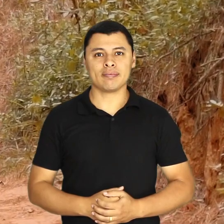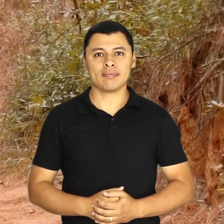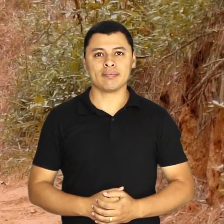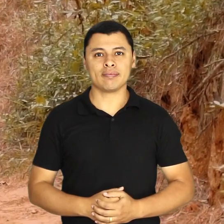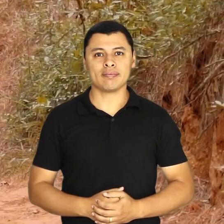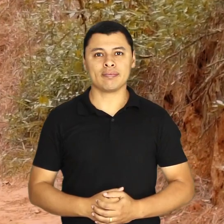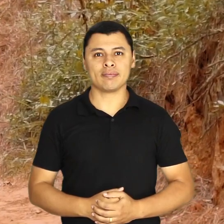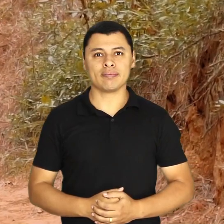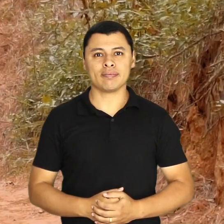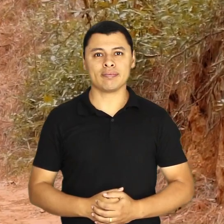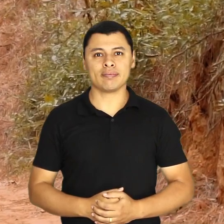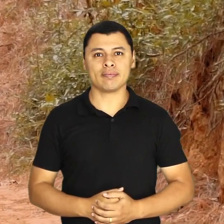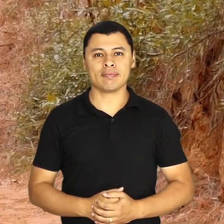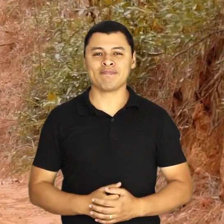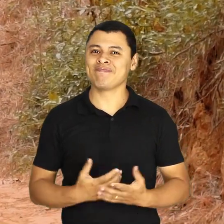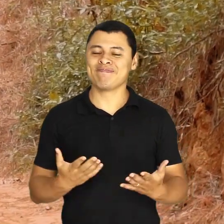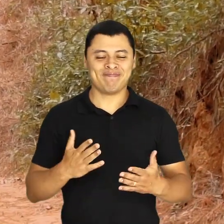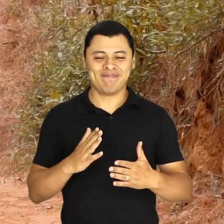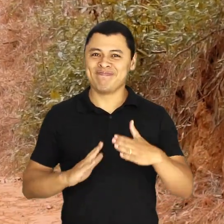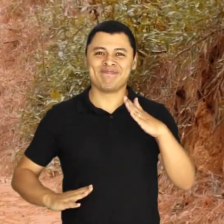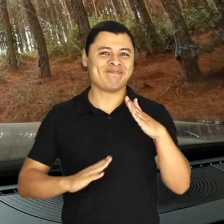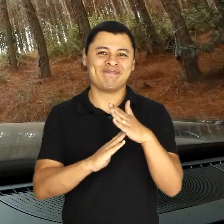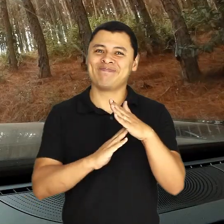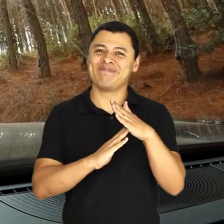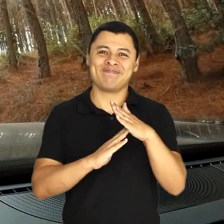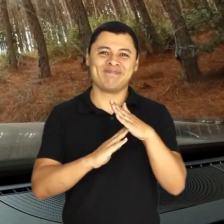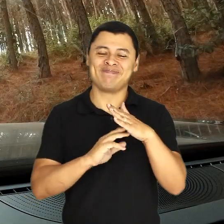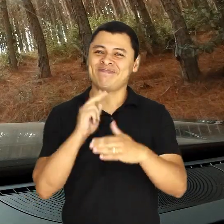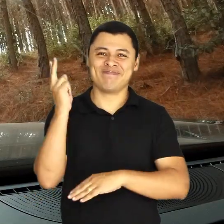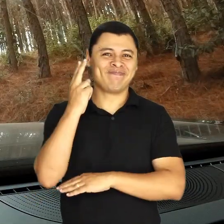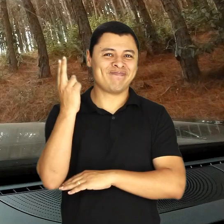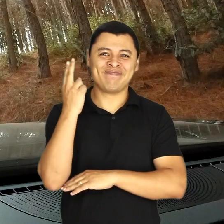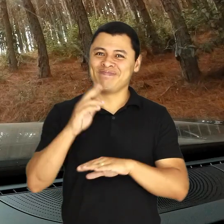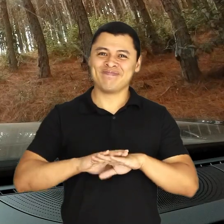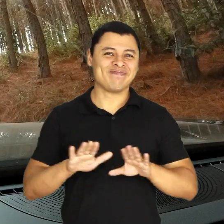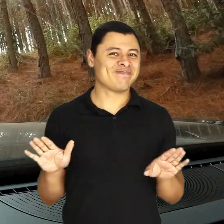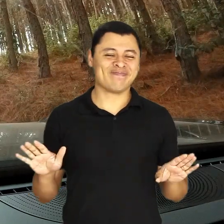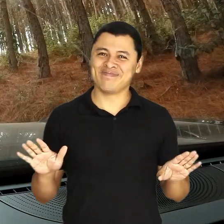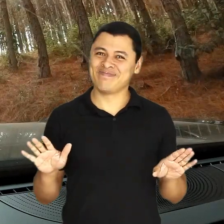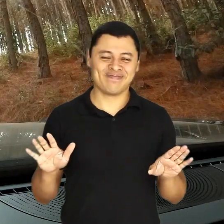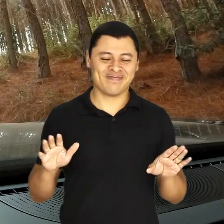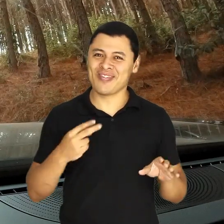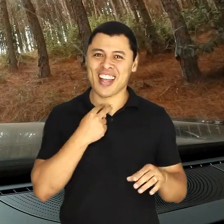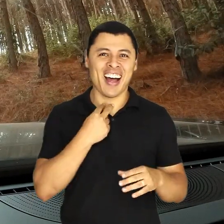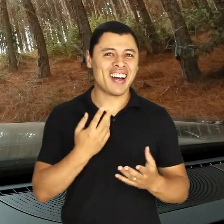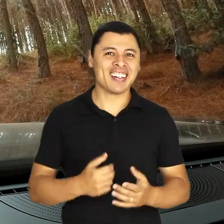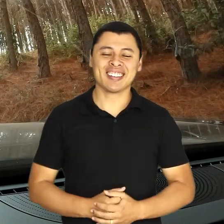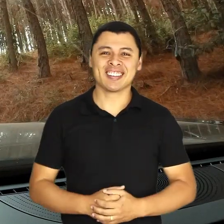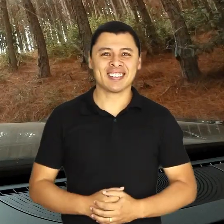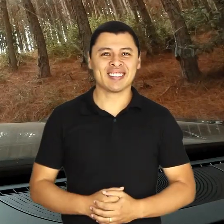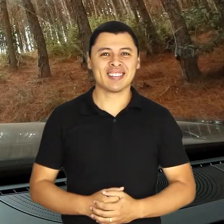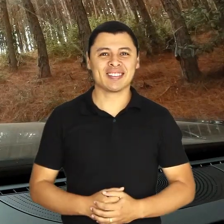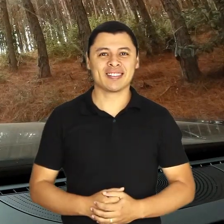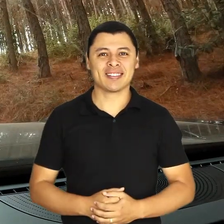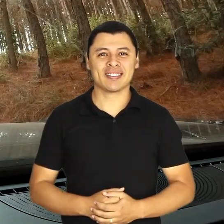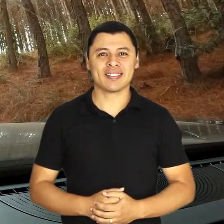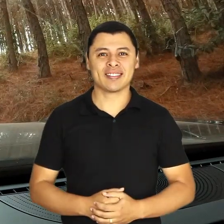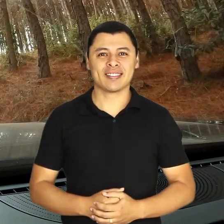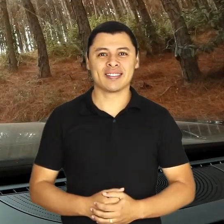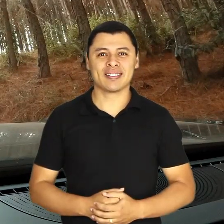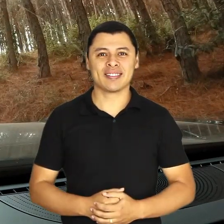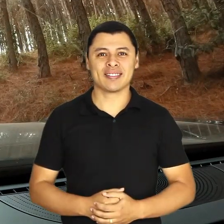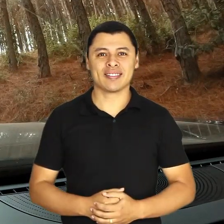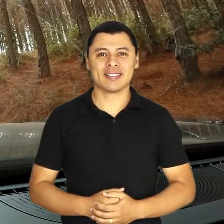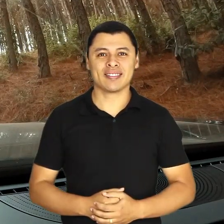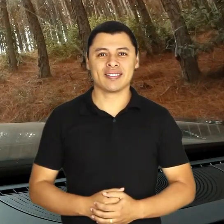Bronco derrapando aqui e parando na subida. Realmente aqui é um ponto de onde não dá mais para avançar mesmo, mas aqui a gente forçou